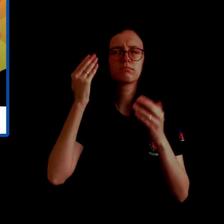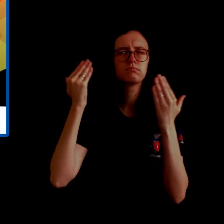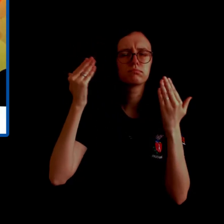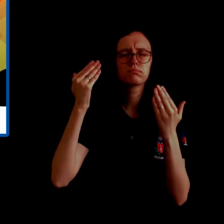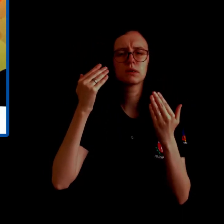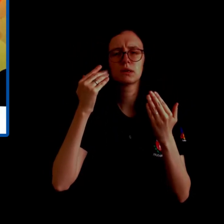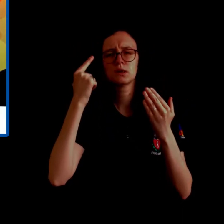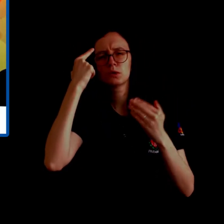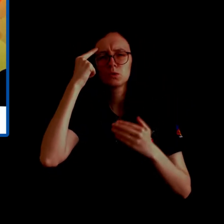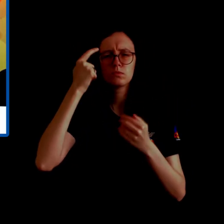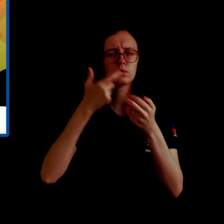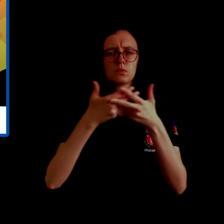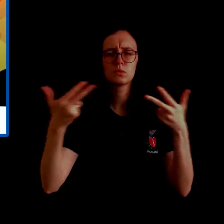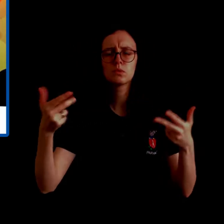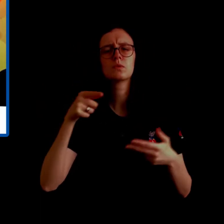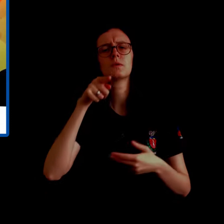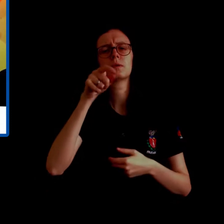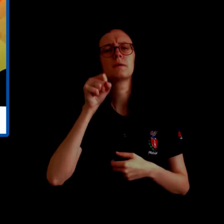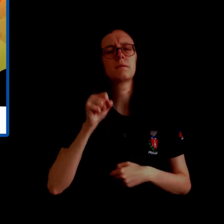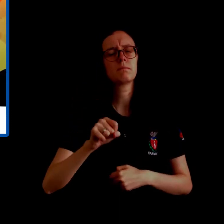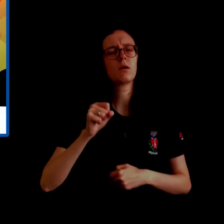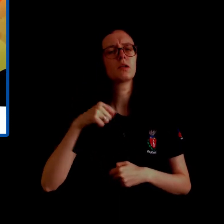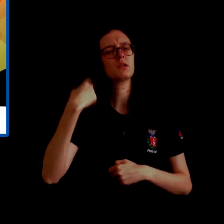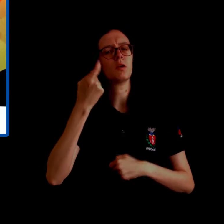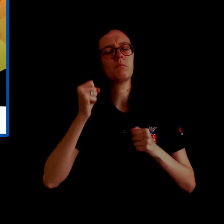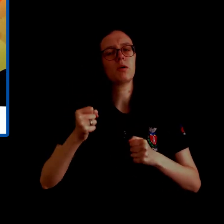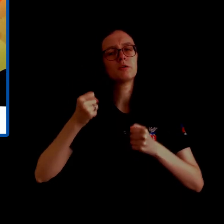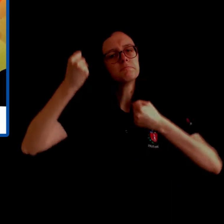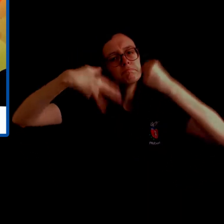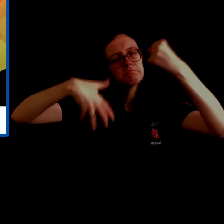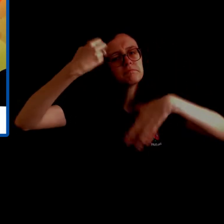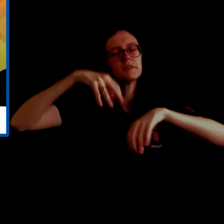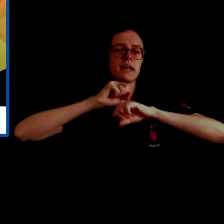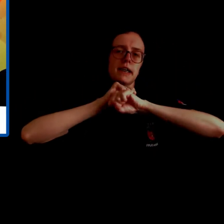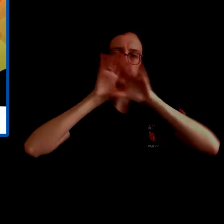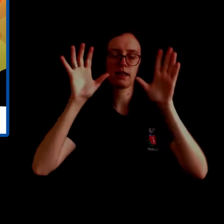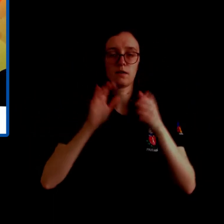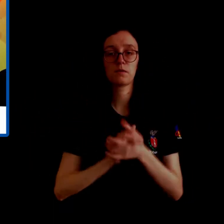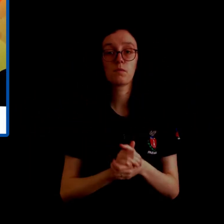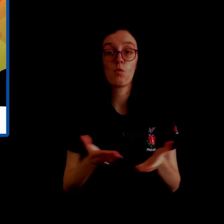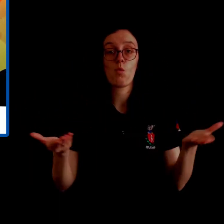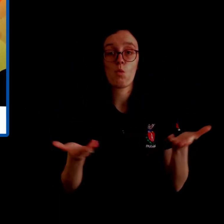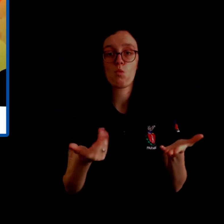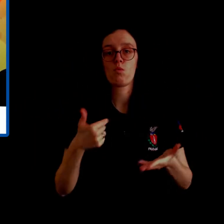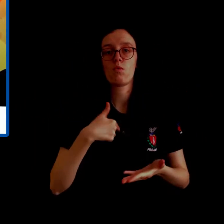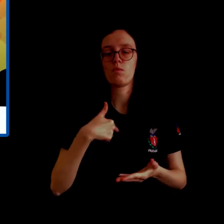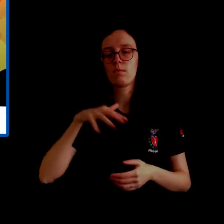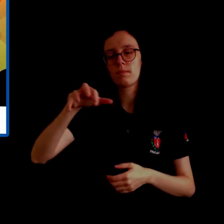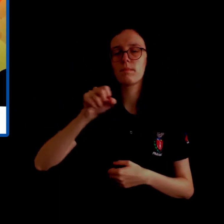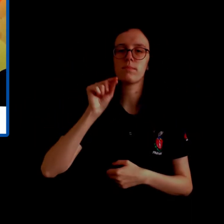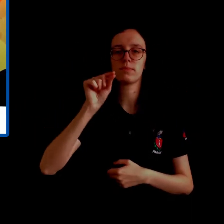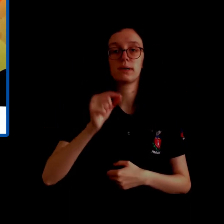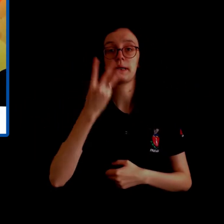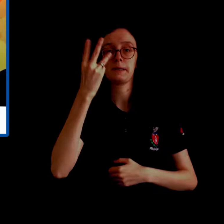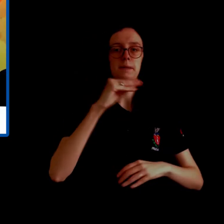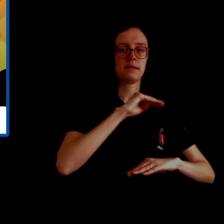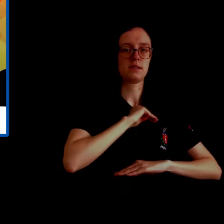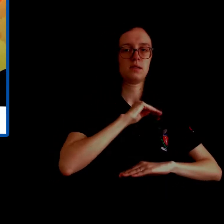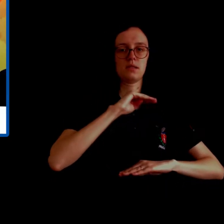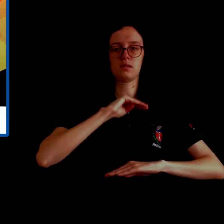para a gente tratar nessas formações. Hoje eu separei 3